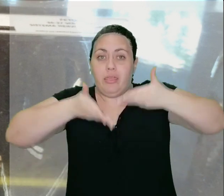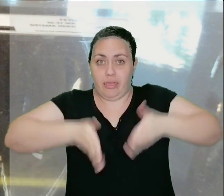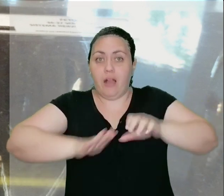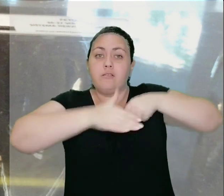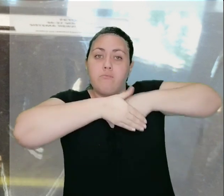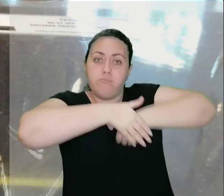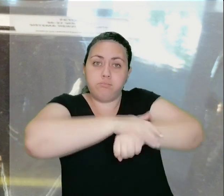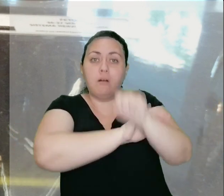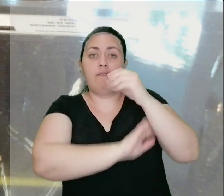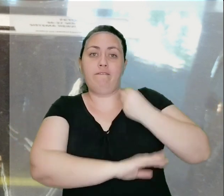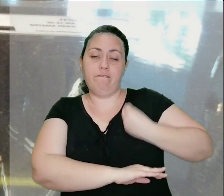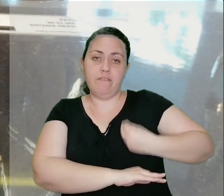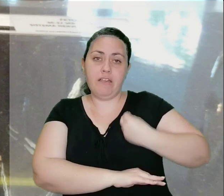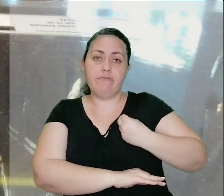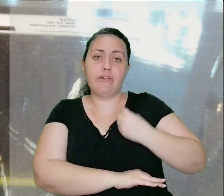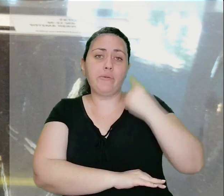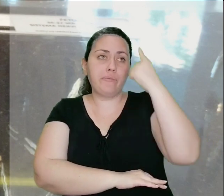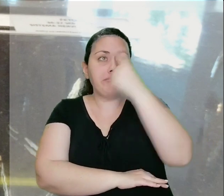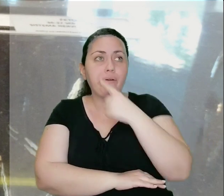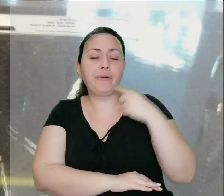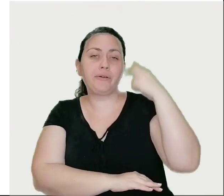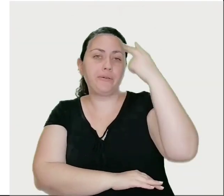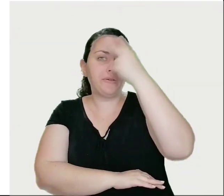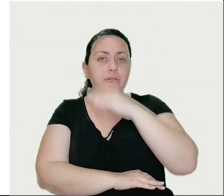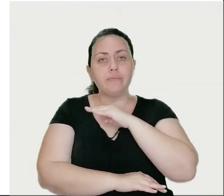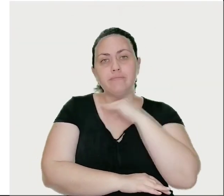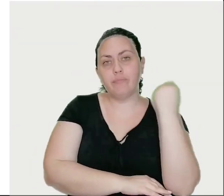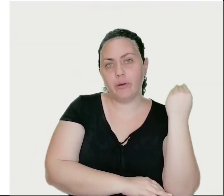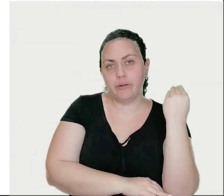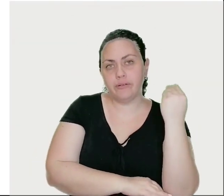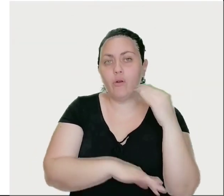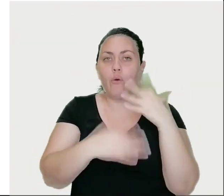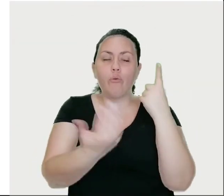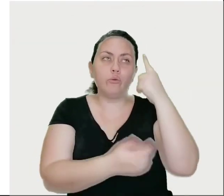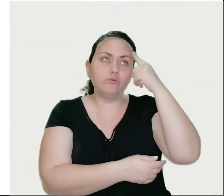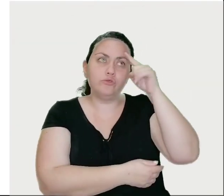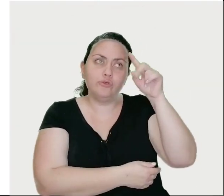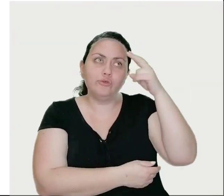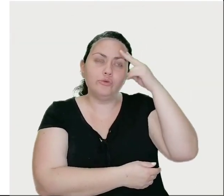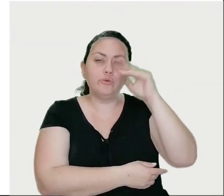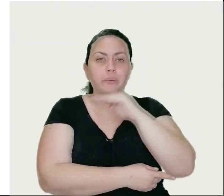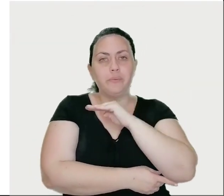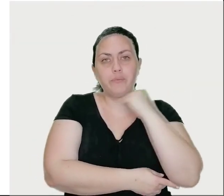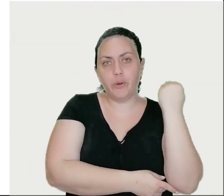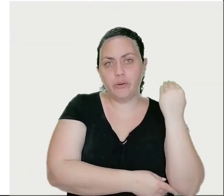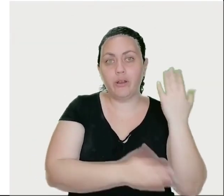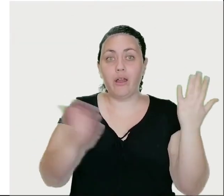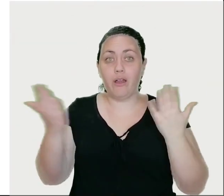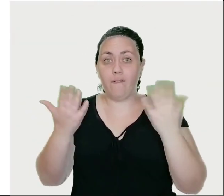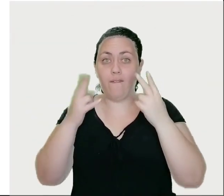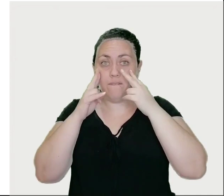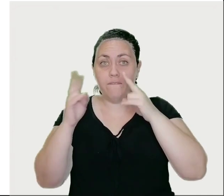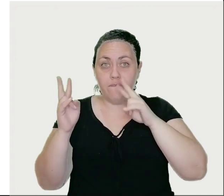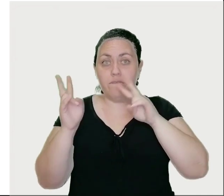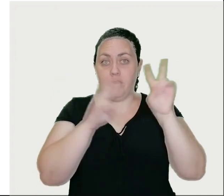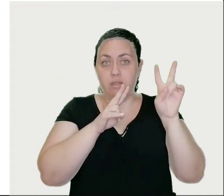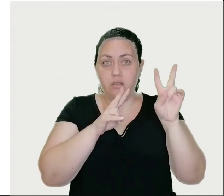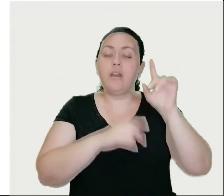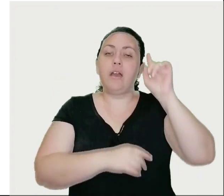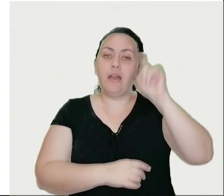geralmente vive por no máximo algumas horas ou dias. O caso que estamos vendo agora trata-se